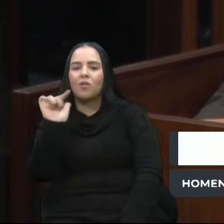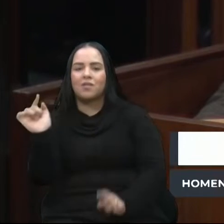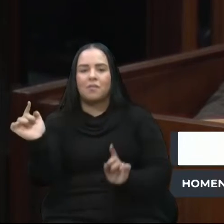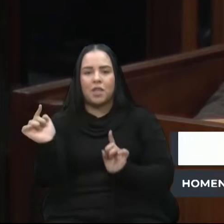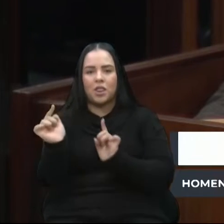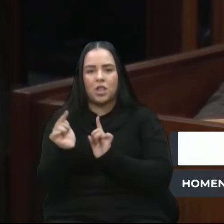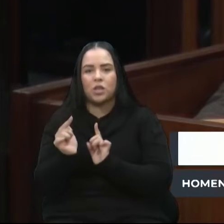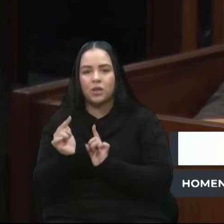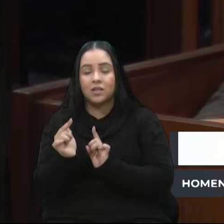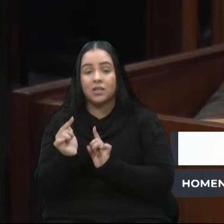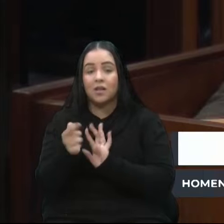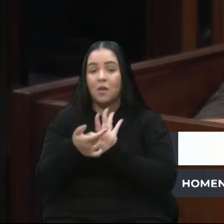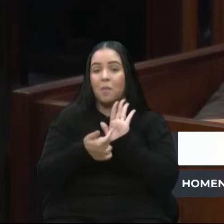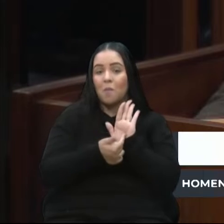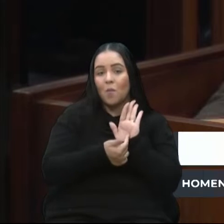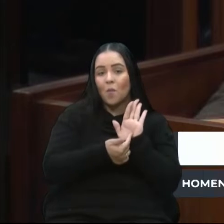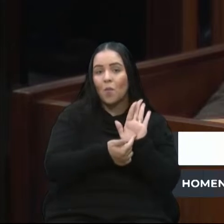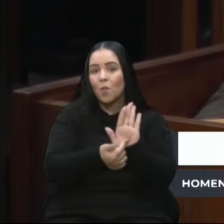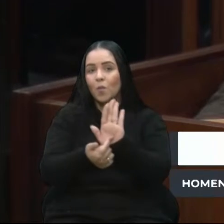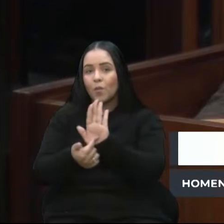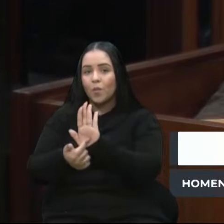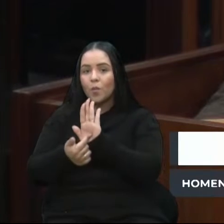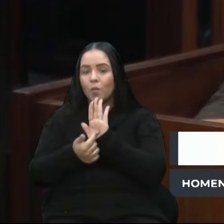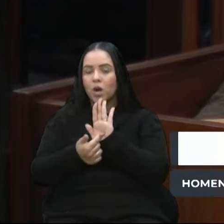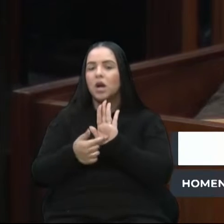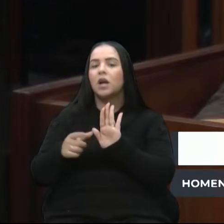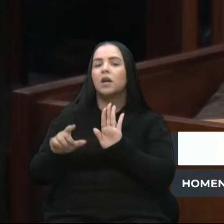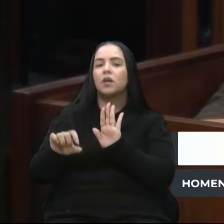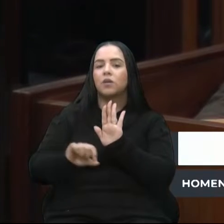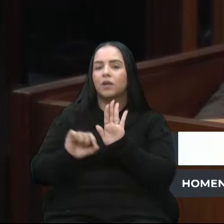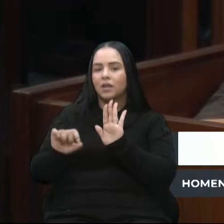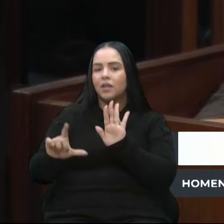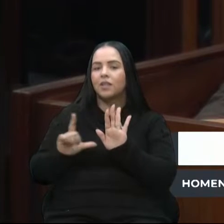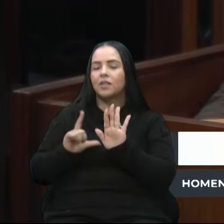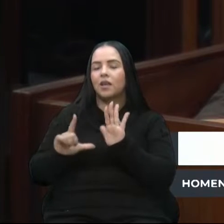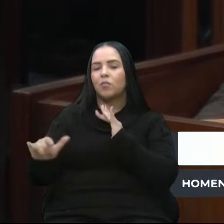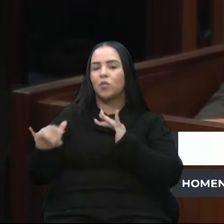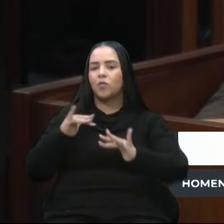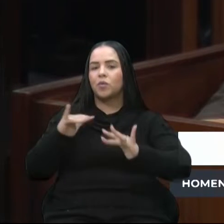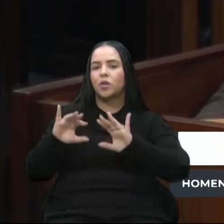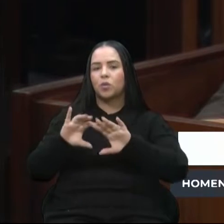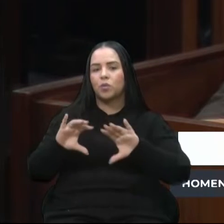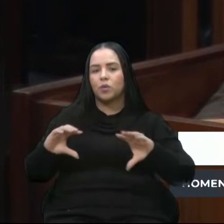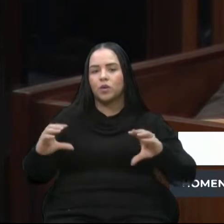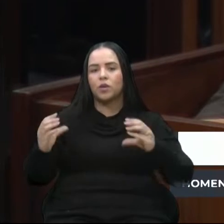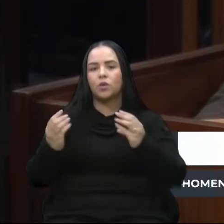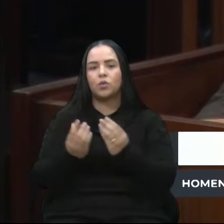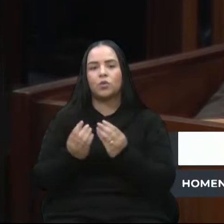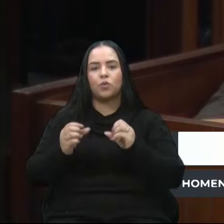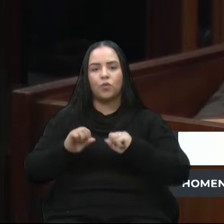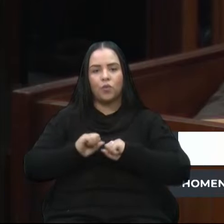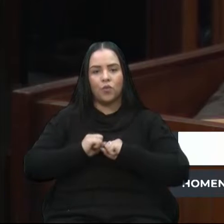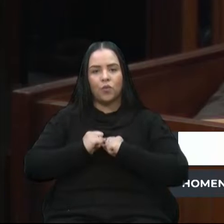mostra de que existe um movimento comunitário forte e reconhecido.